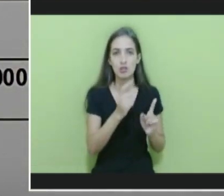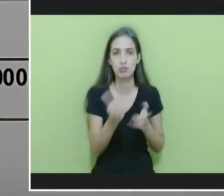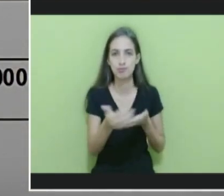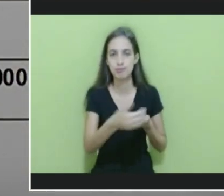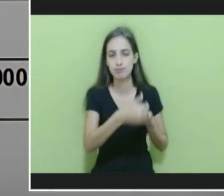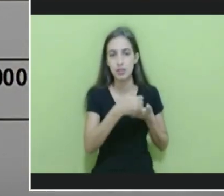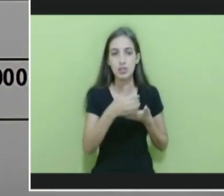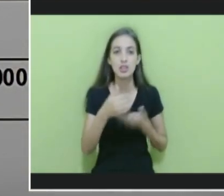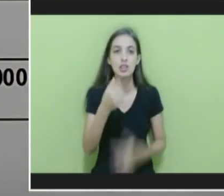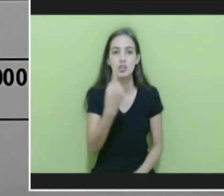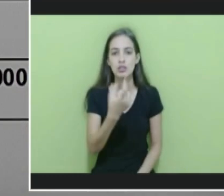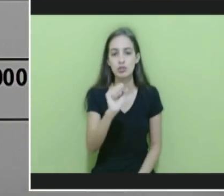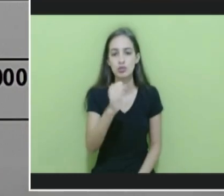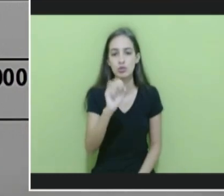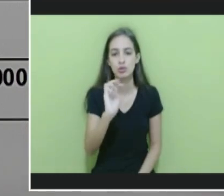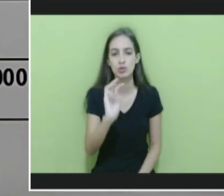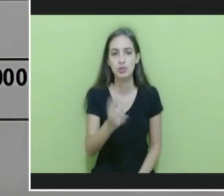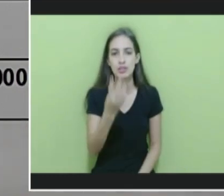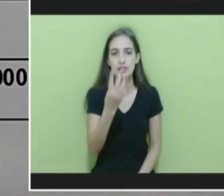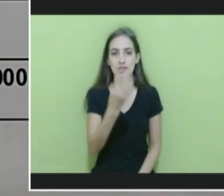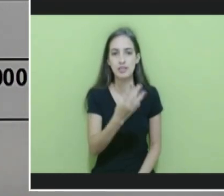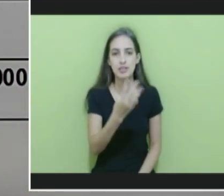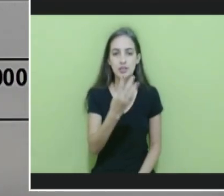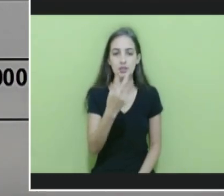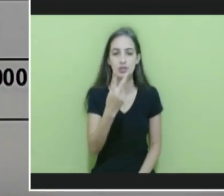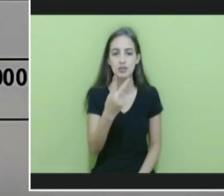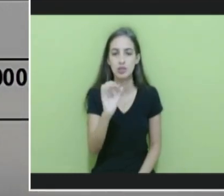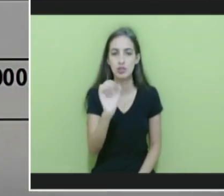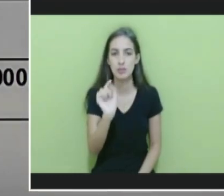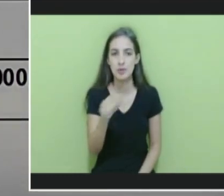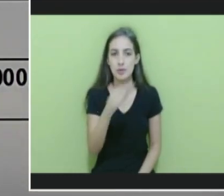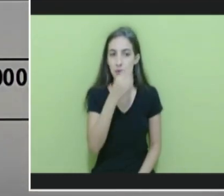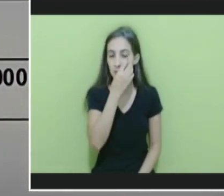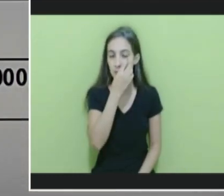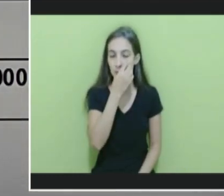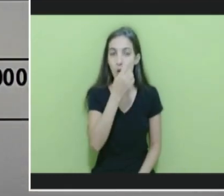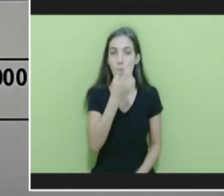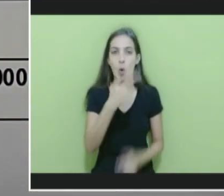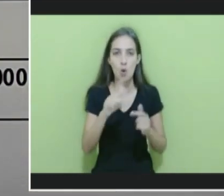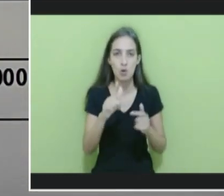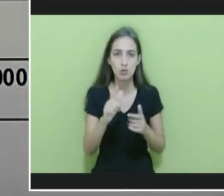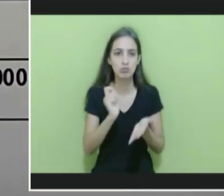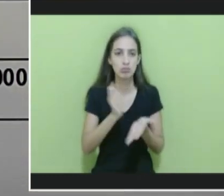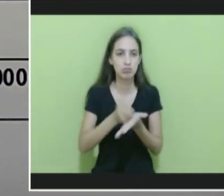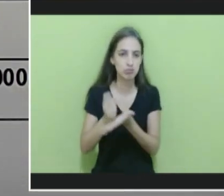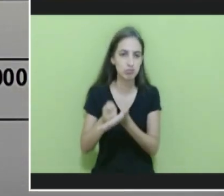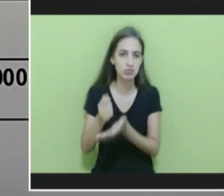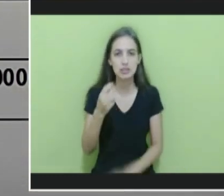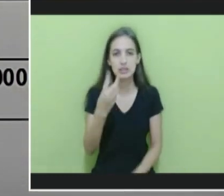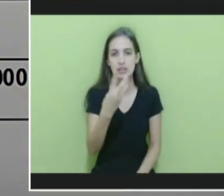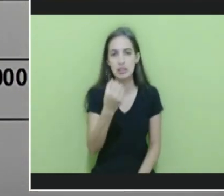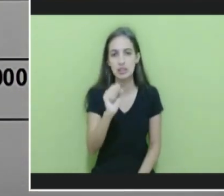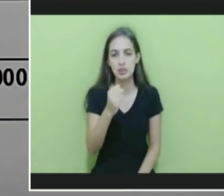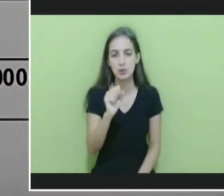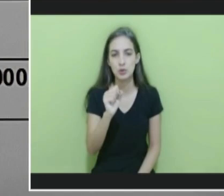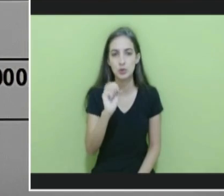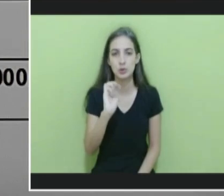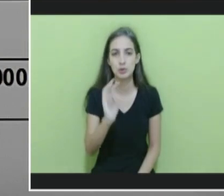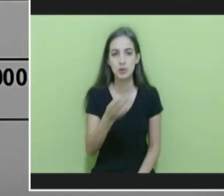18 milhões 320 mil reais. Demais receitas correntes, 38 milhões de